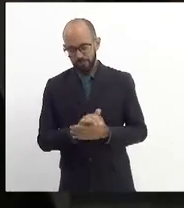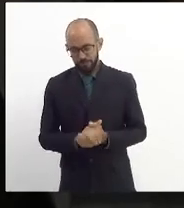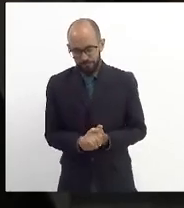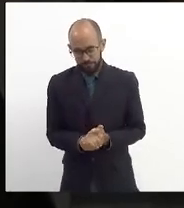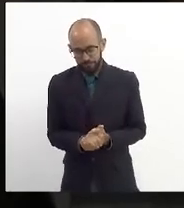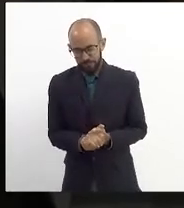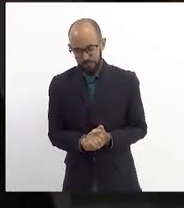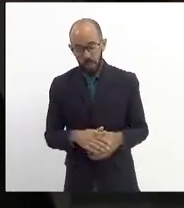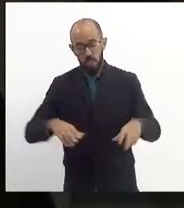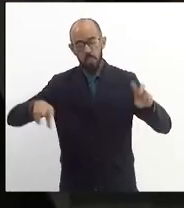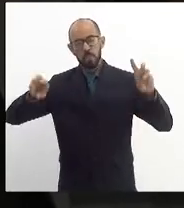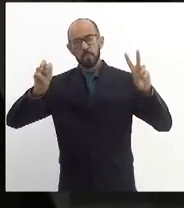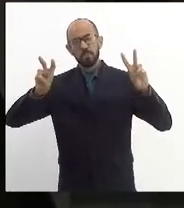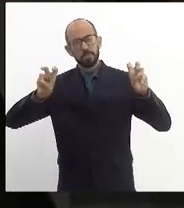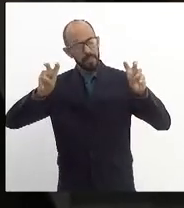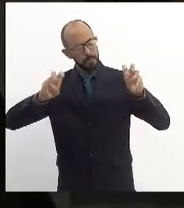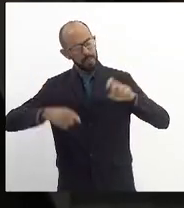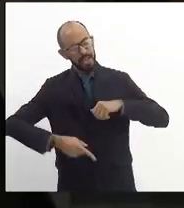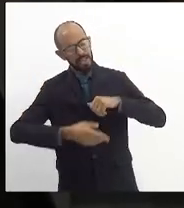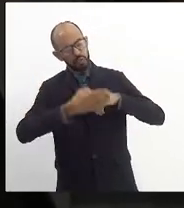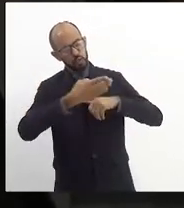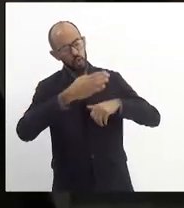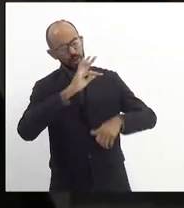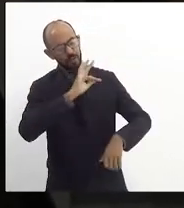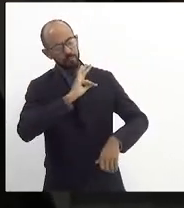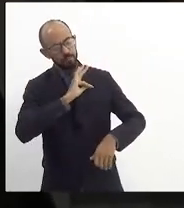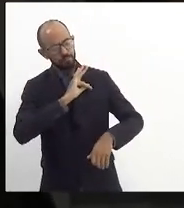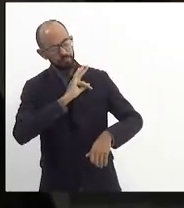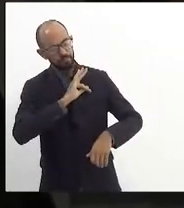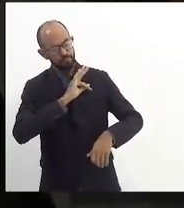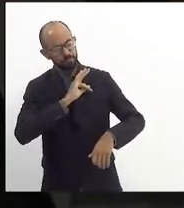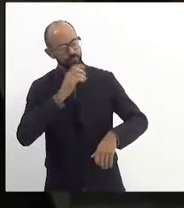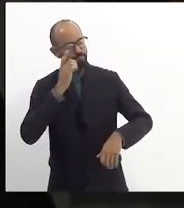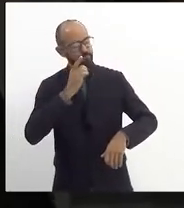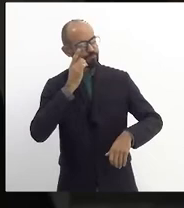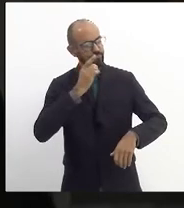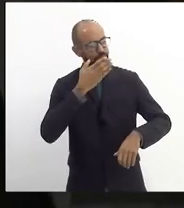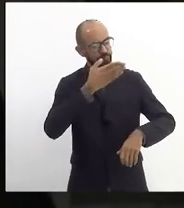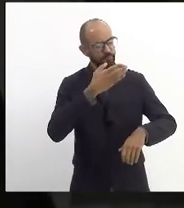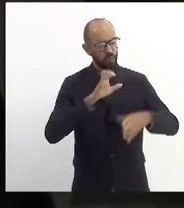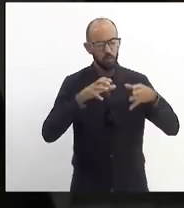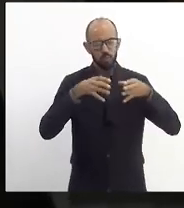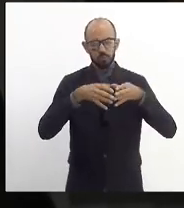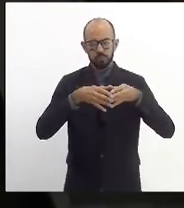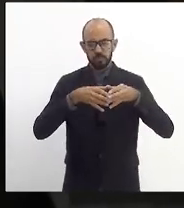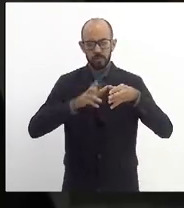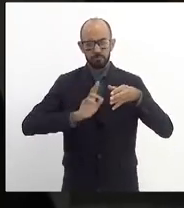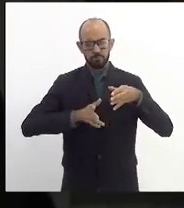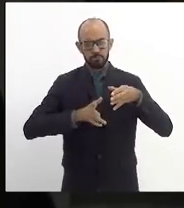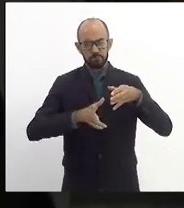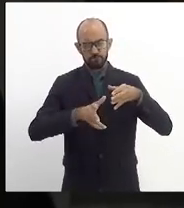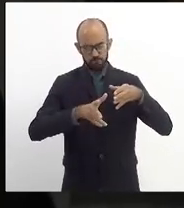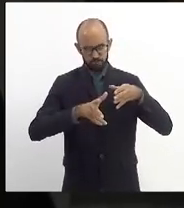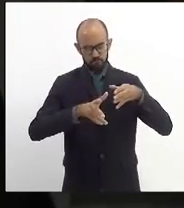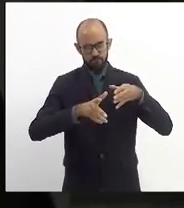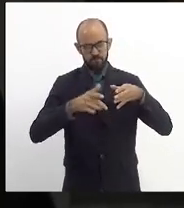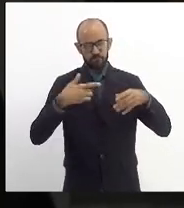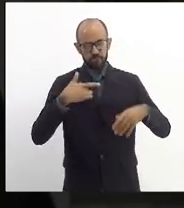tema o que a senhora com presidente da Comissão permanente de saúde